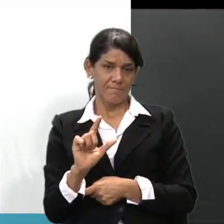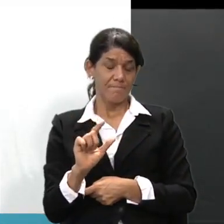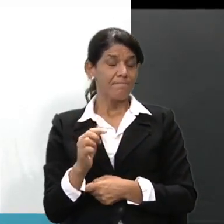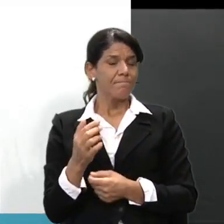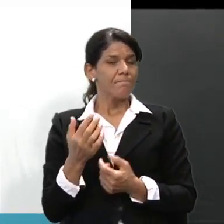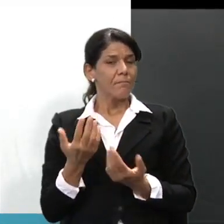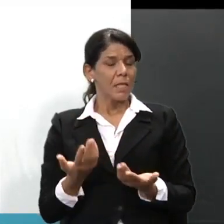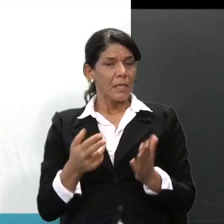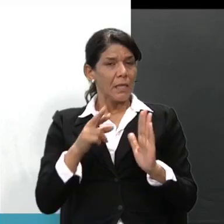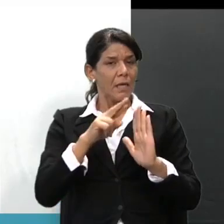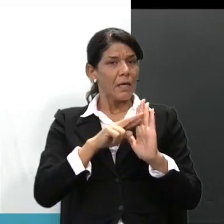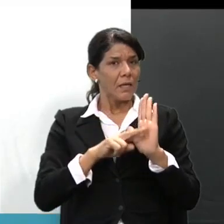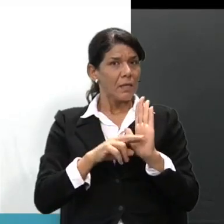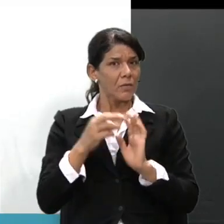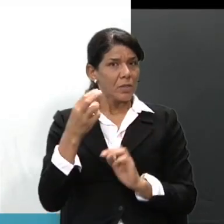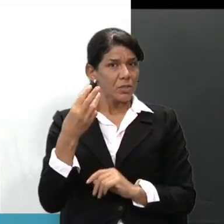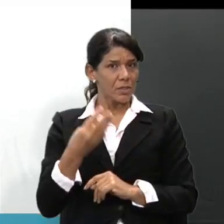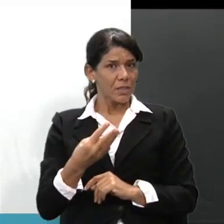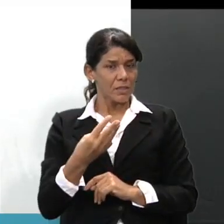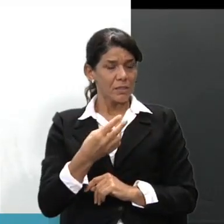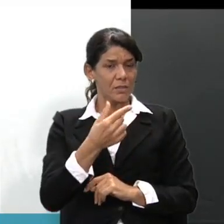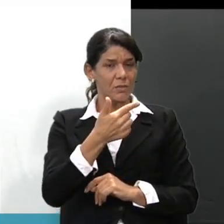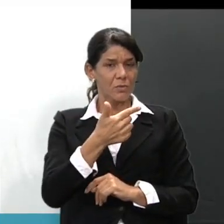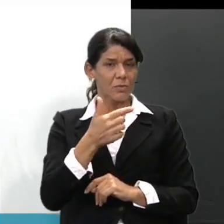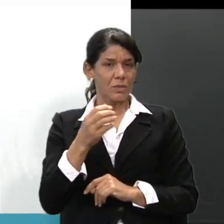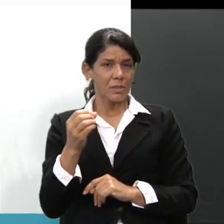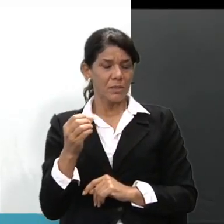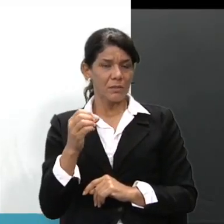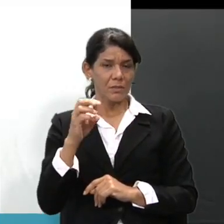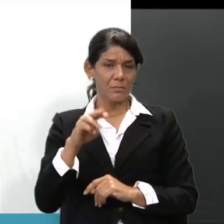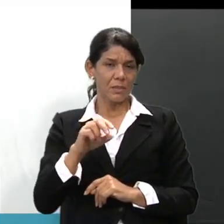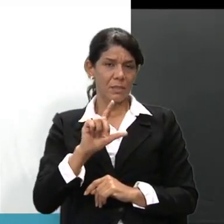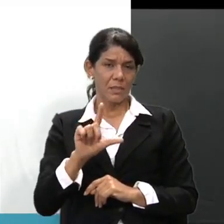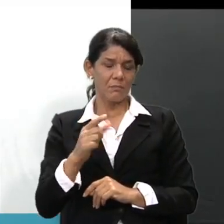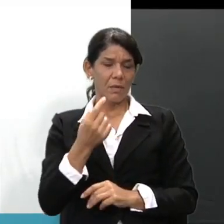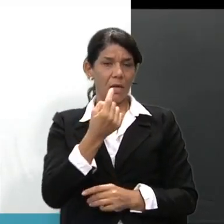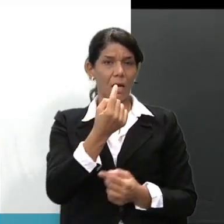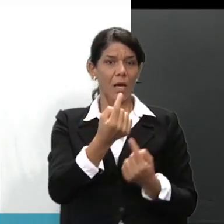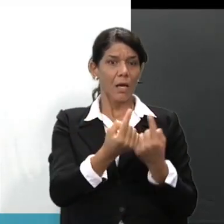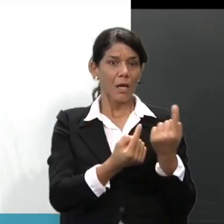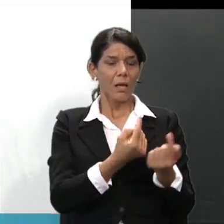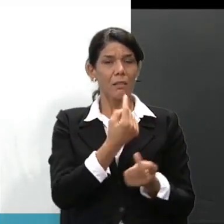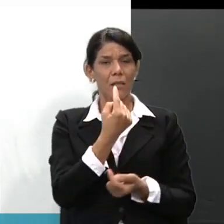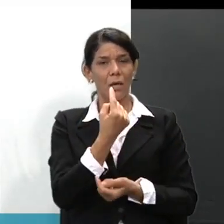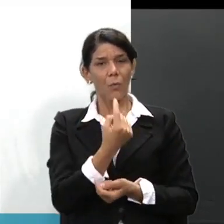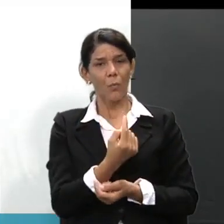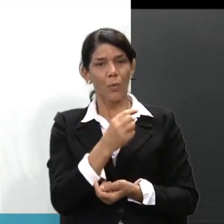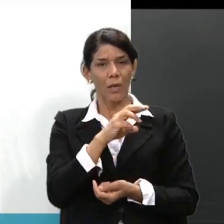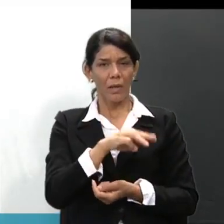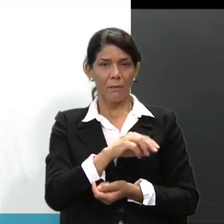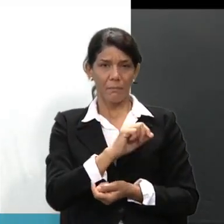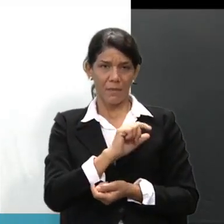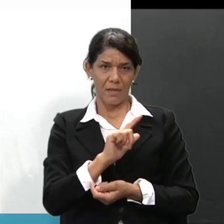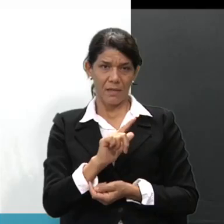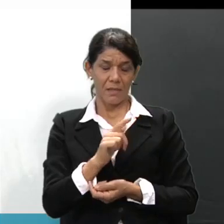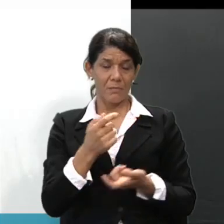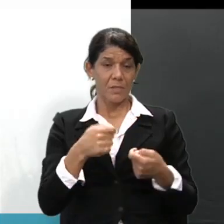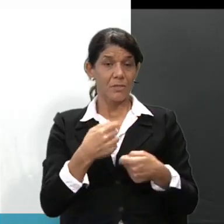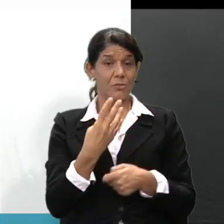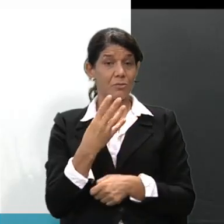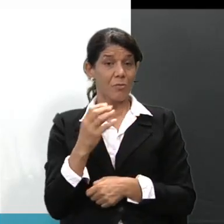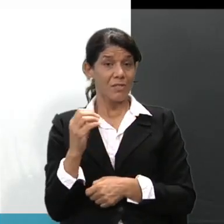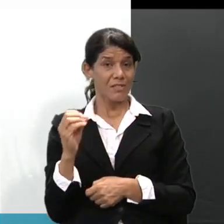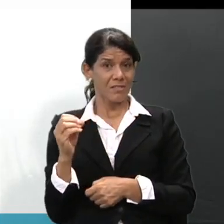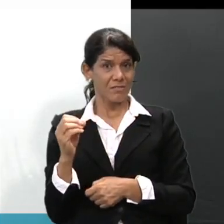é regra de 3, 200 miligramas a cada 1 ml. Eu preciso de